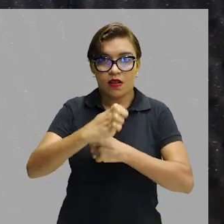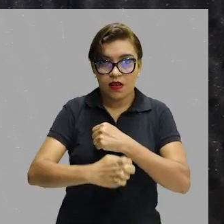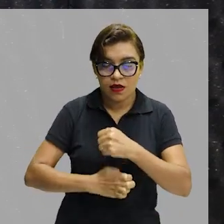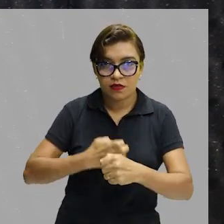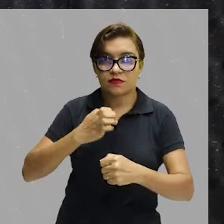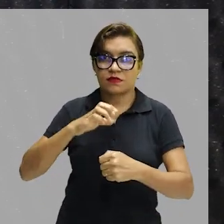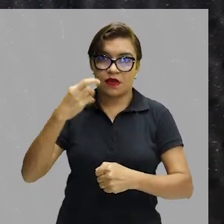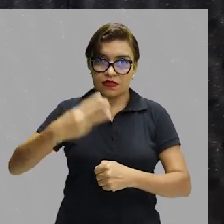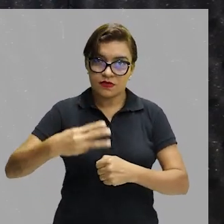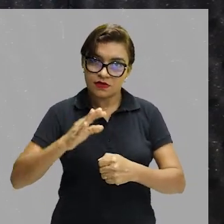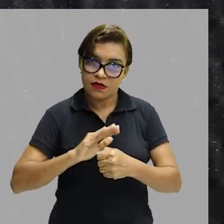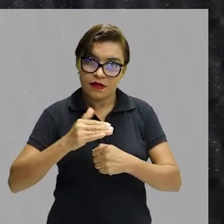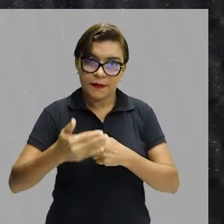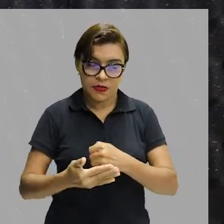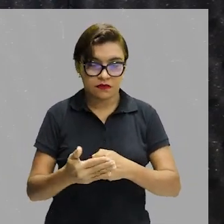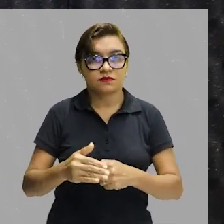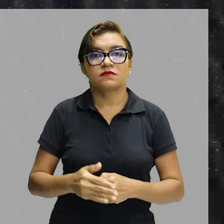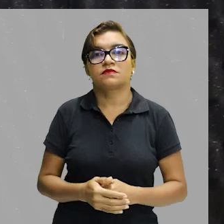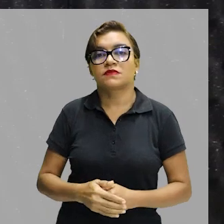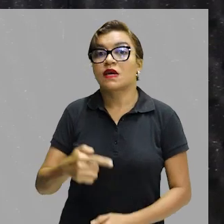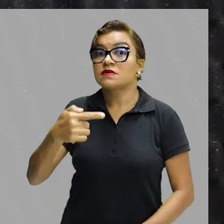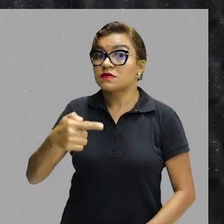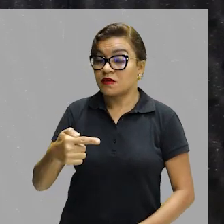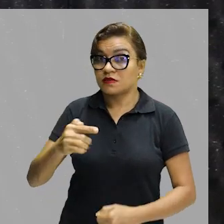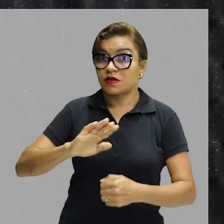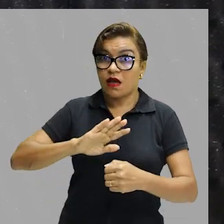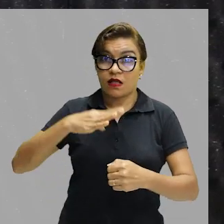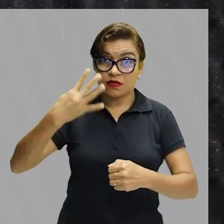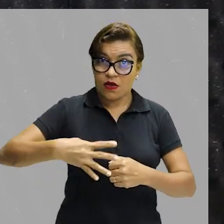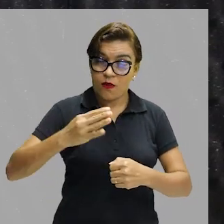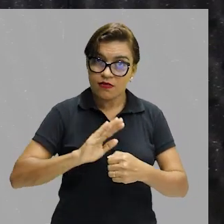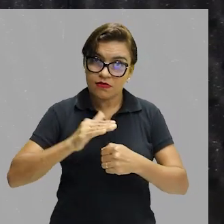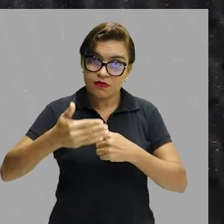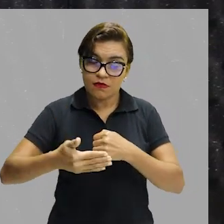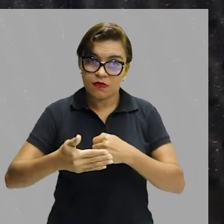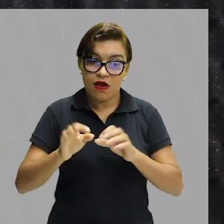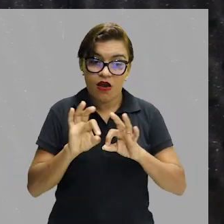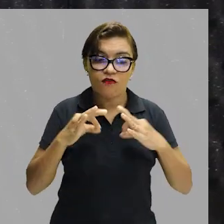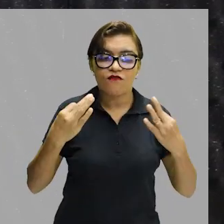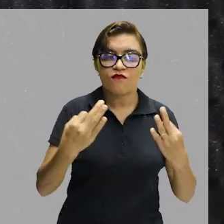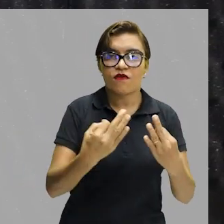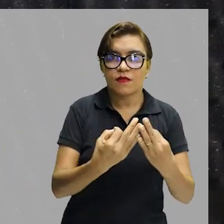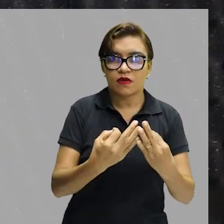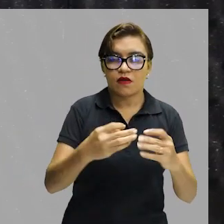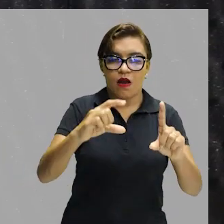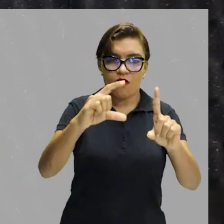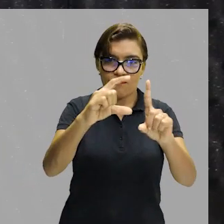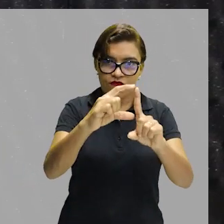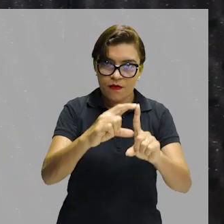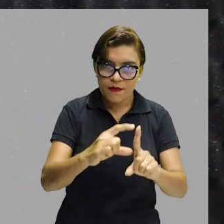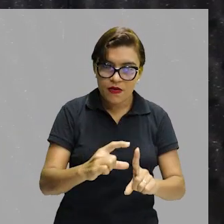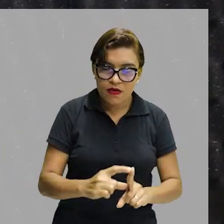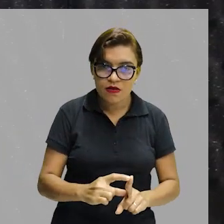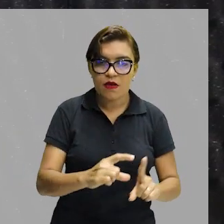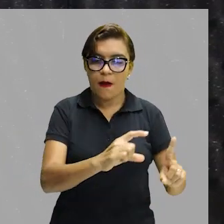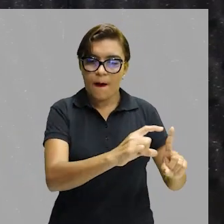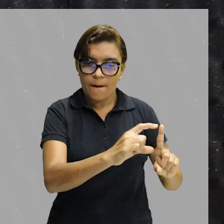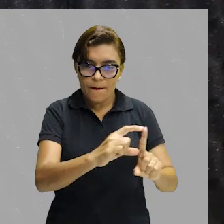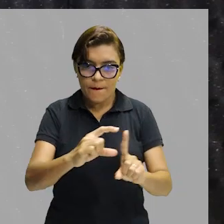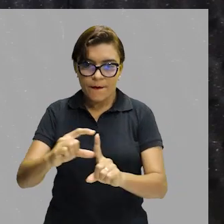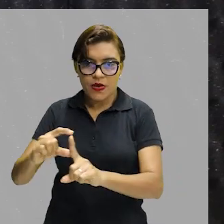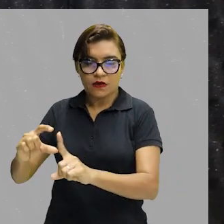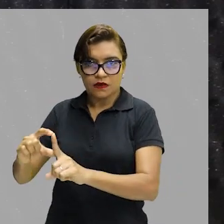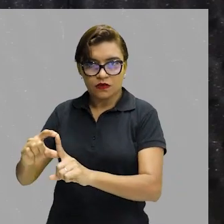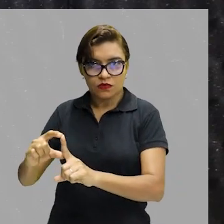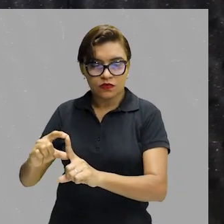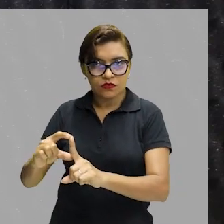camada e 7 na quarta camada. A família e o período em que se encontra esse elemento